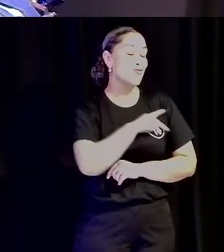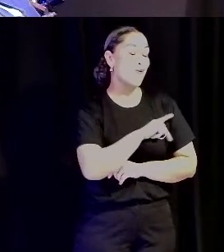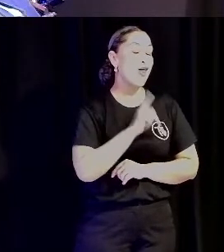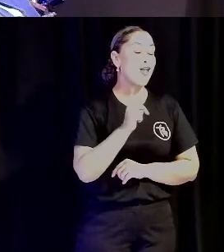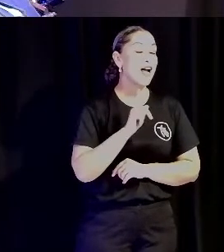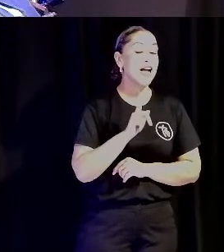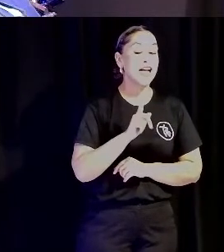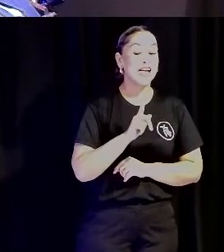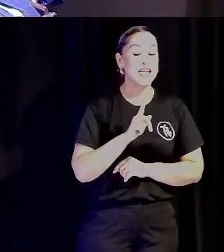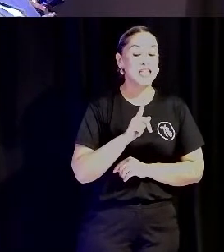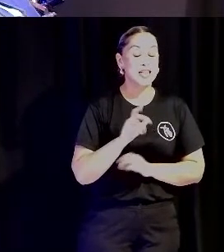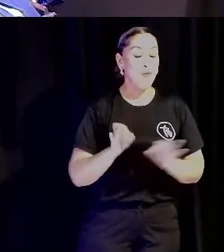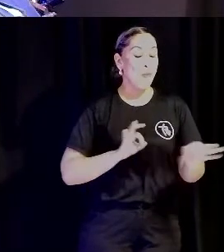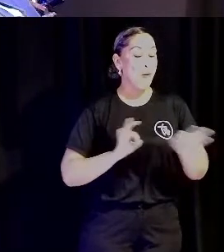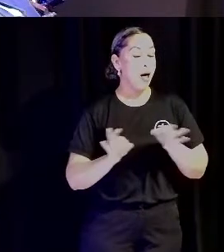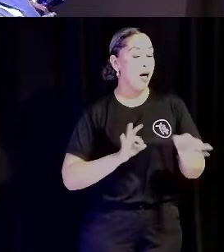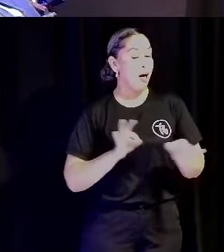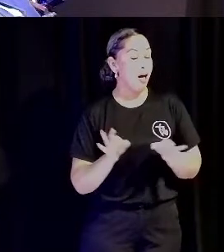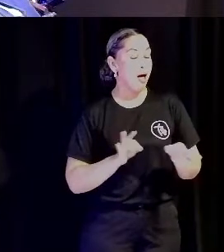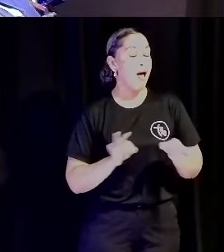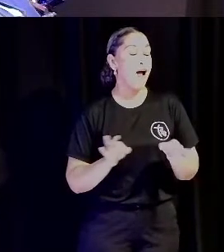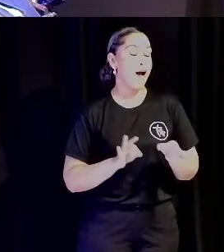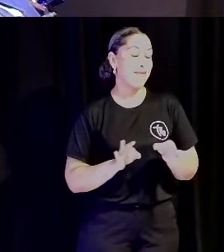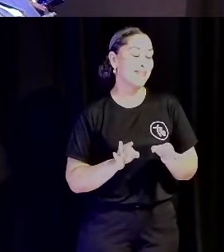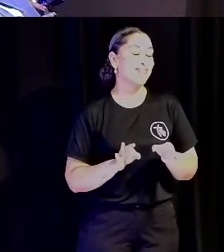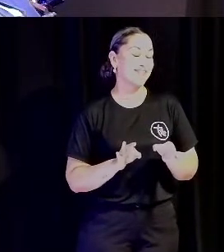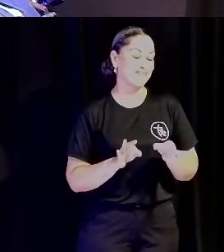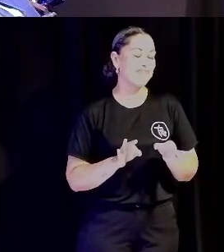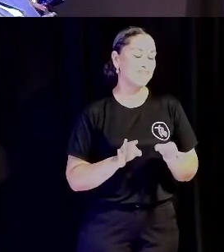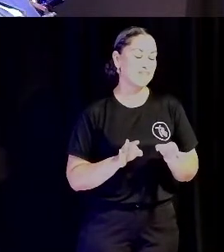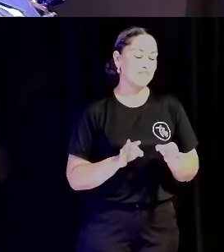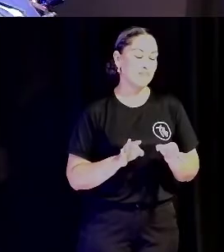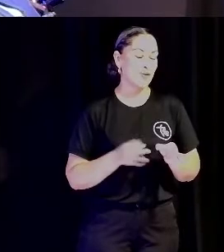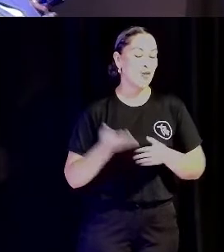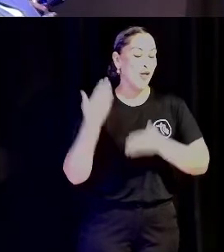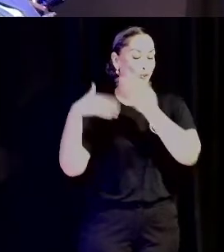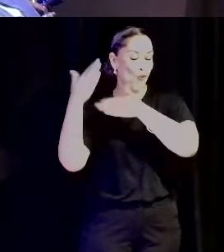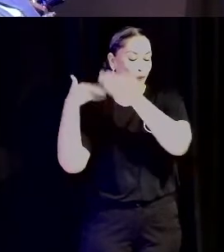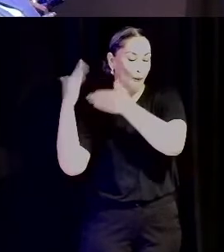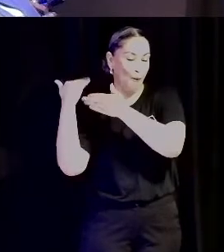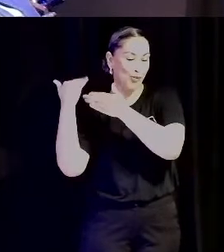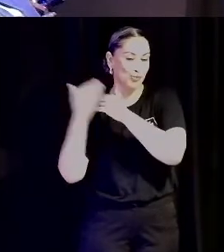estava nos planos iniciais, não é verdade?